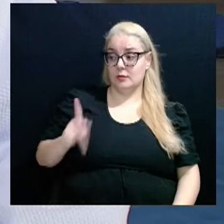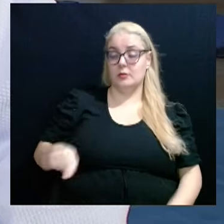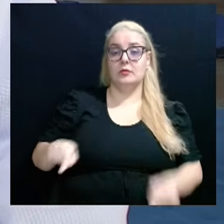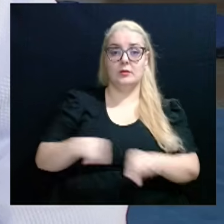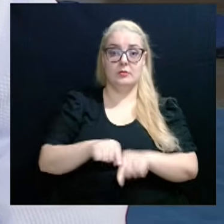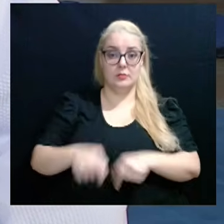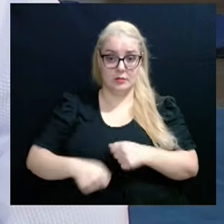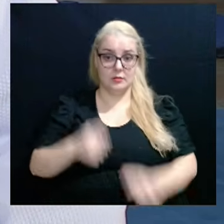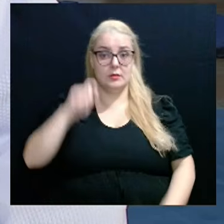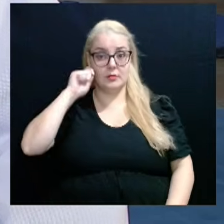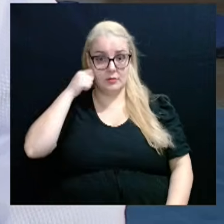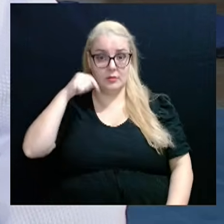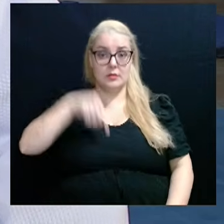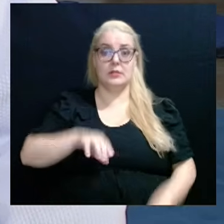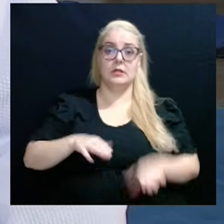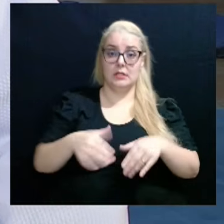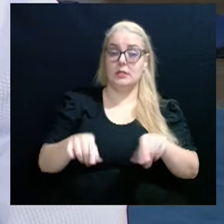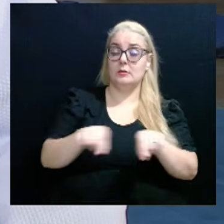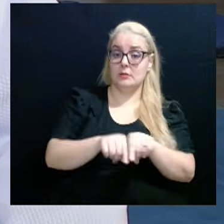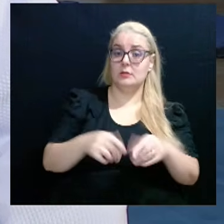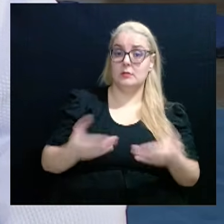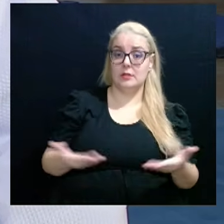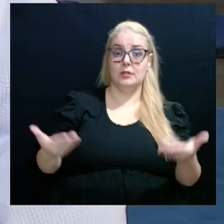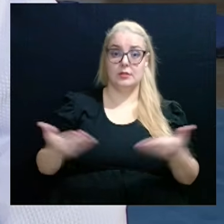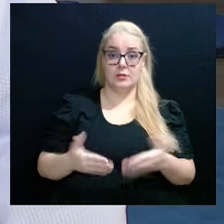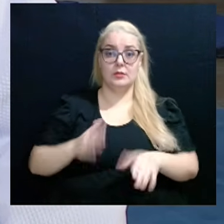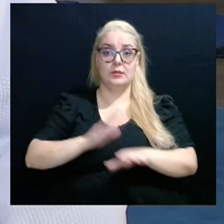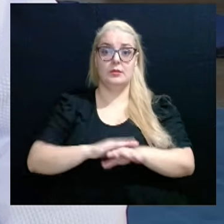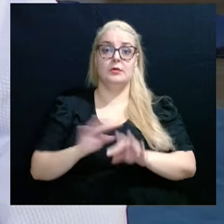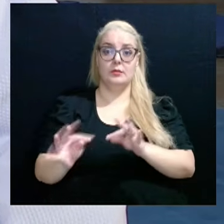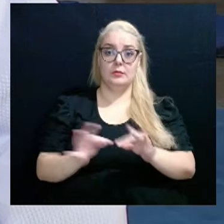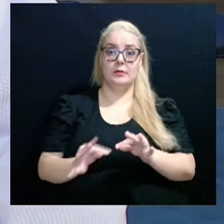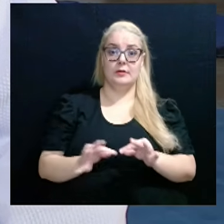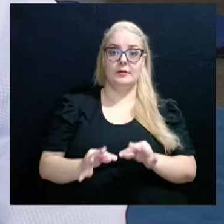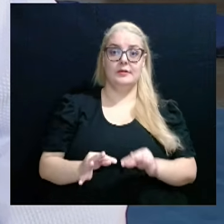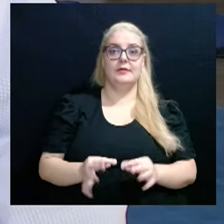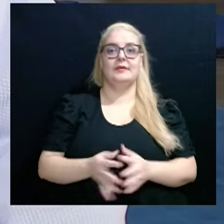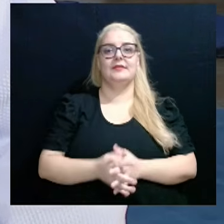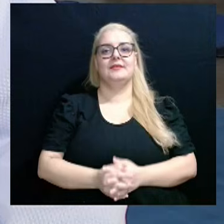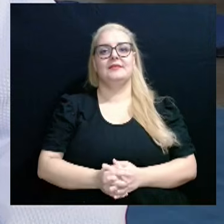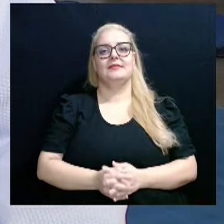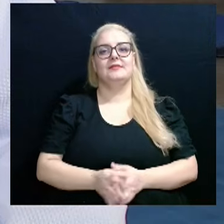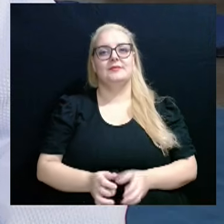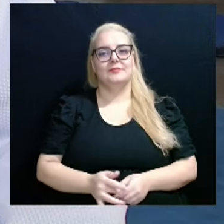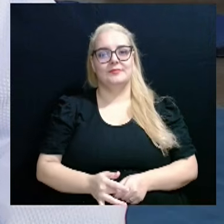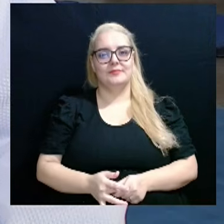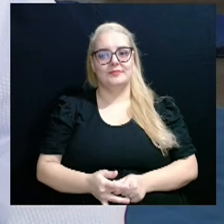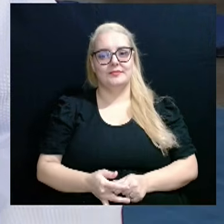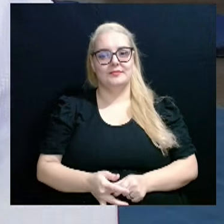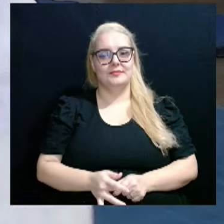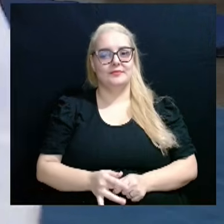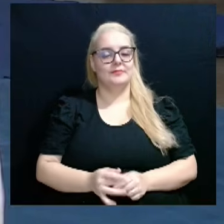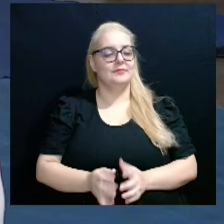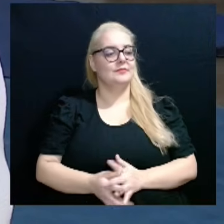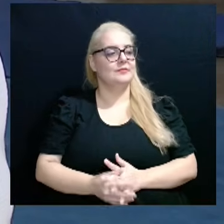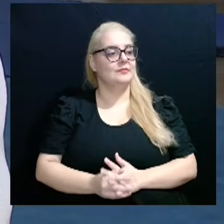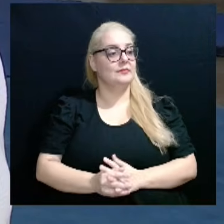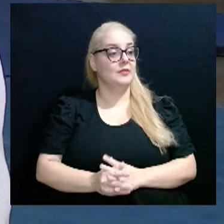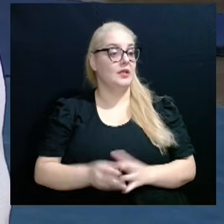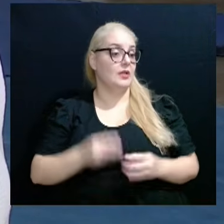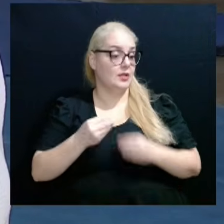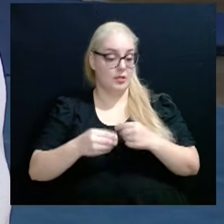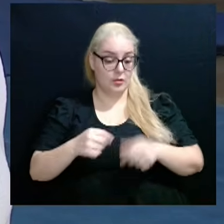equipe também e hoje atuo como técnico dos Falcões. Bom, e como é que o judô, ele ajudou